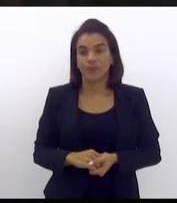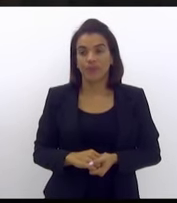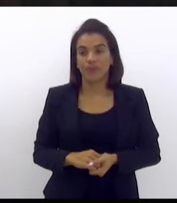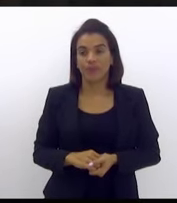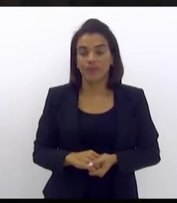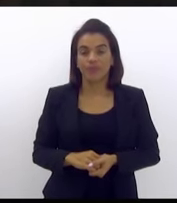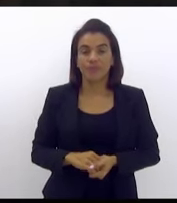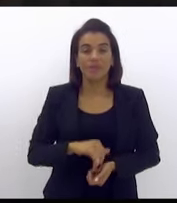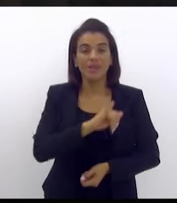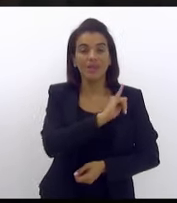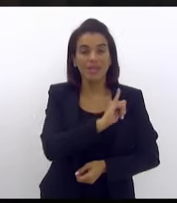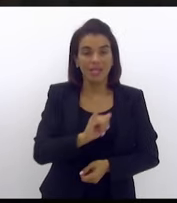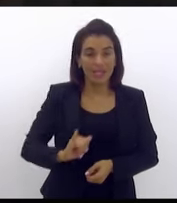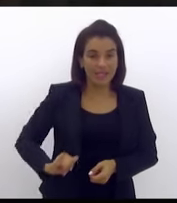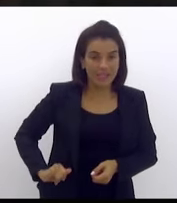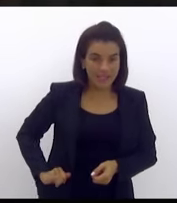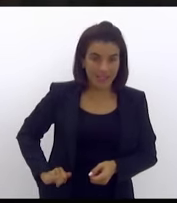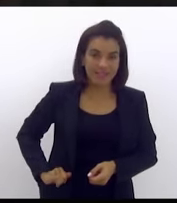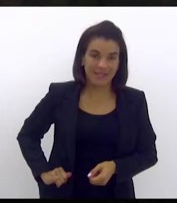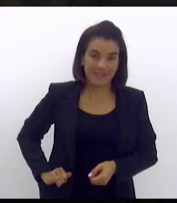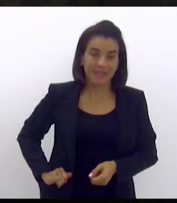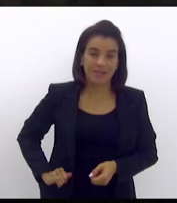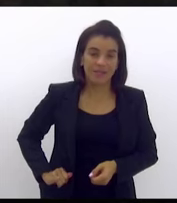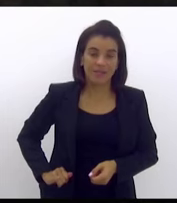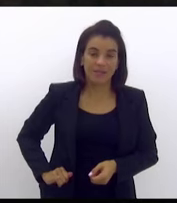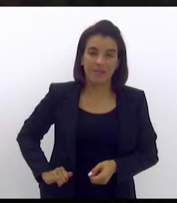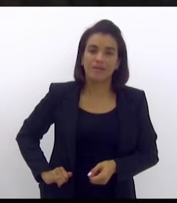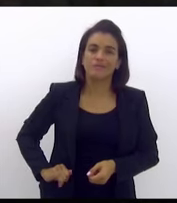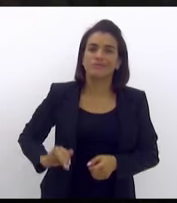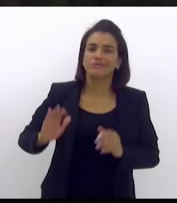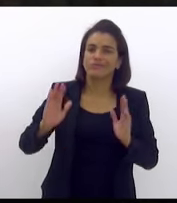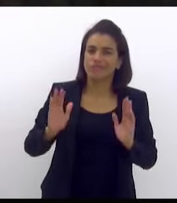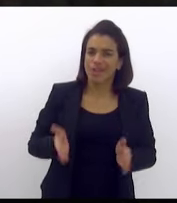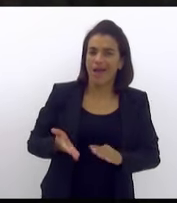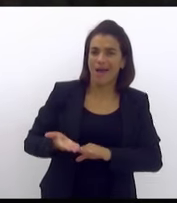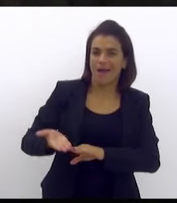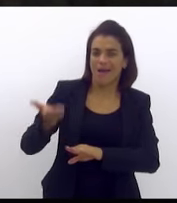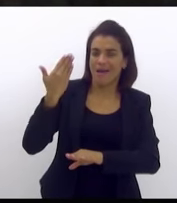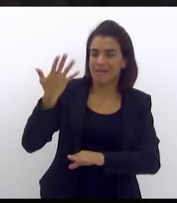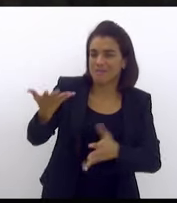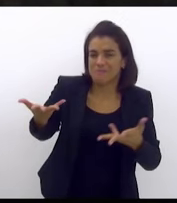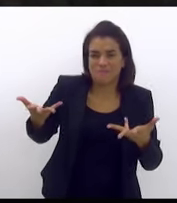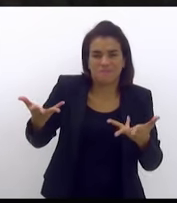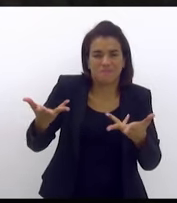Ilha do Governador já foi um paraíso para se morar.